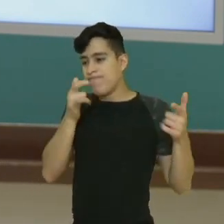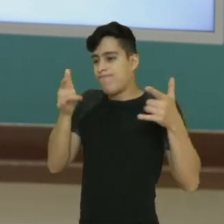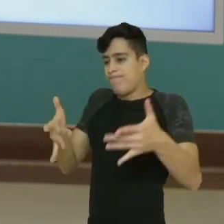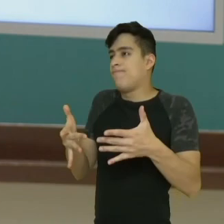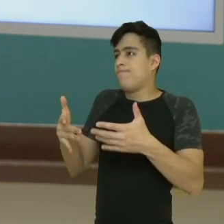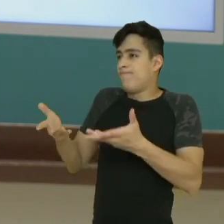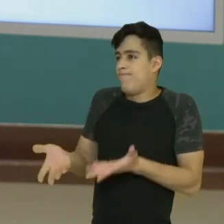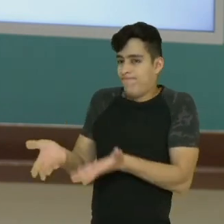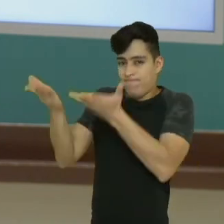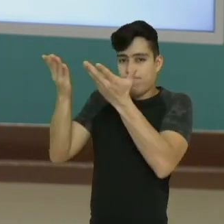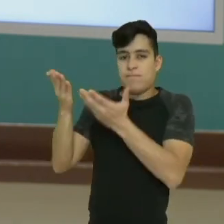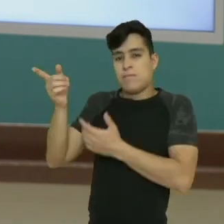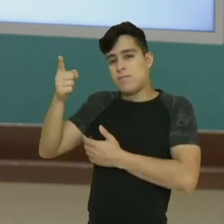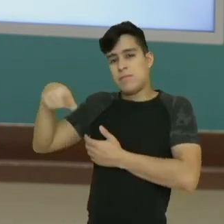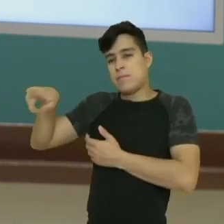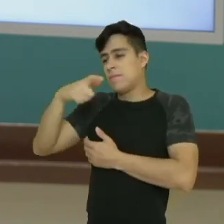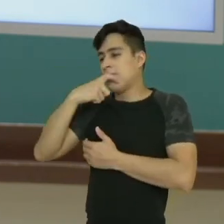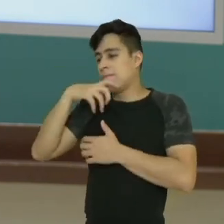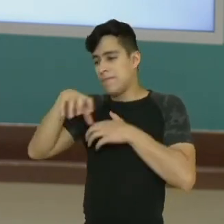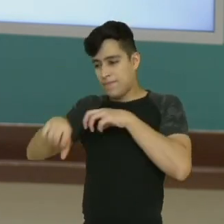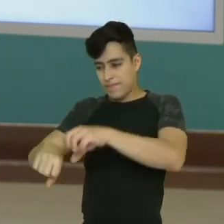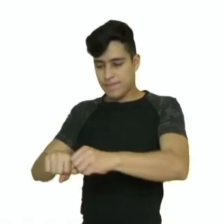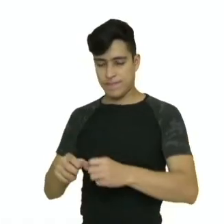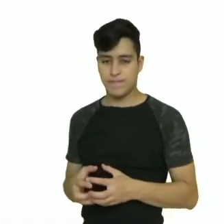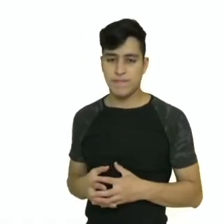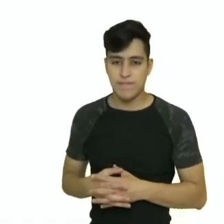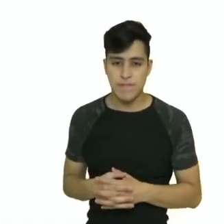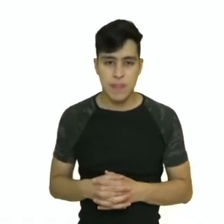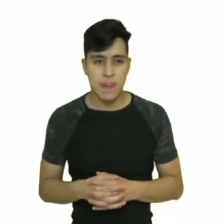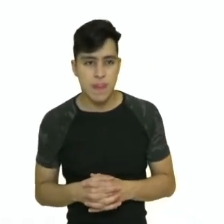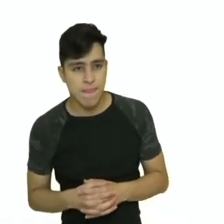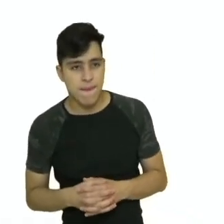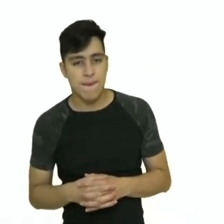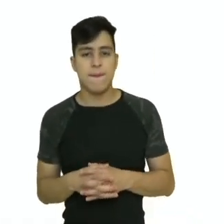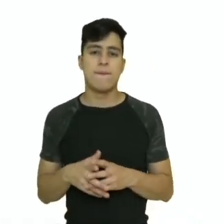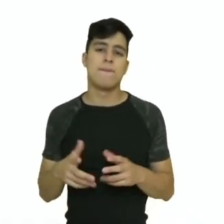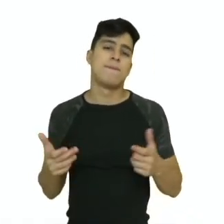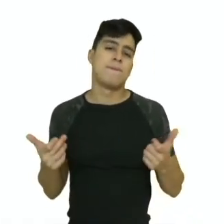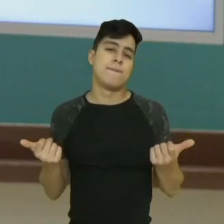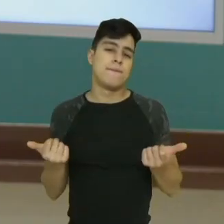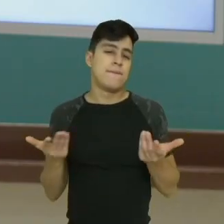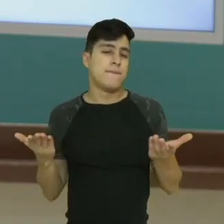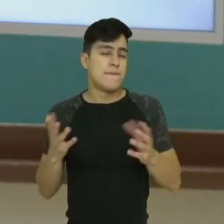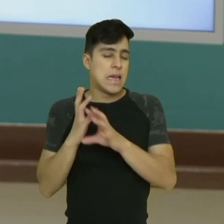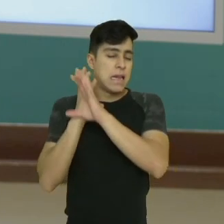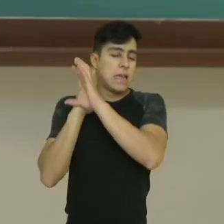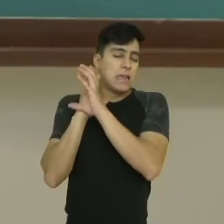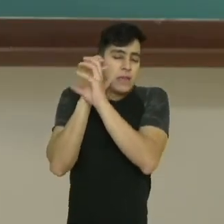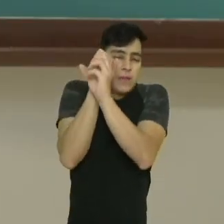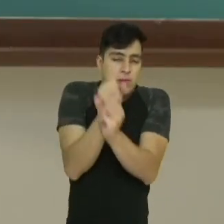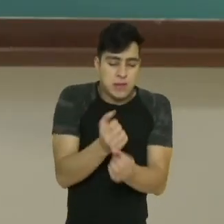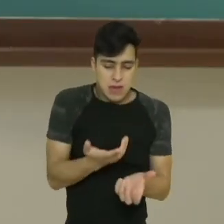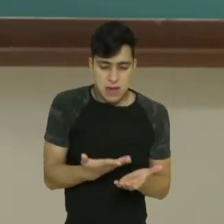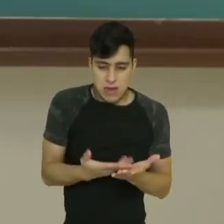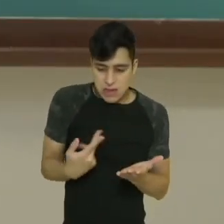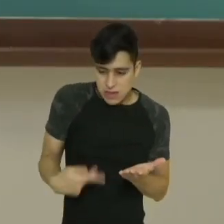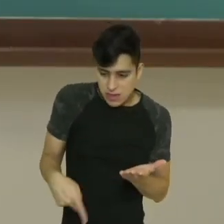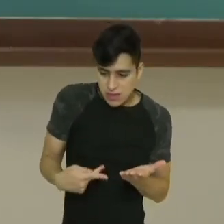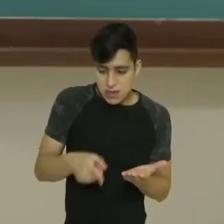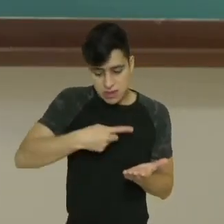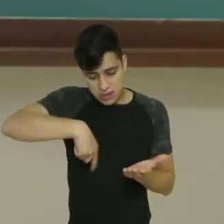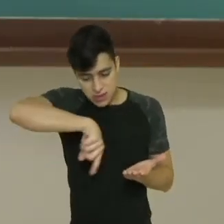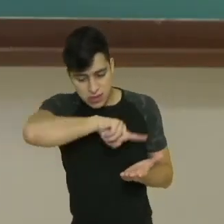dos ingleses, ok? Muito bem? Então, o que nós vimos aqui, né, durante essa aula? Vimos aí